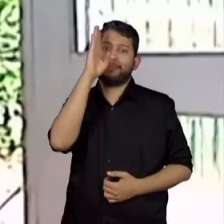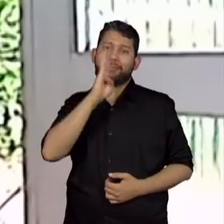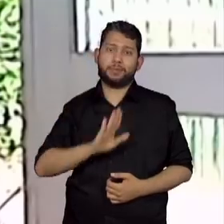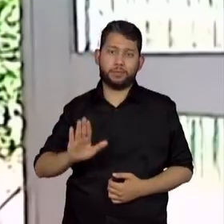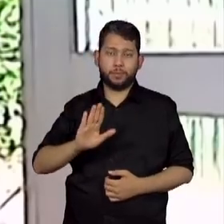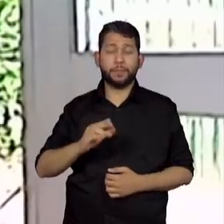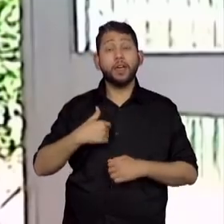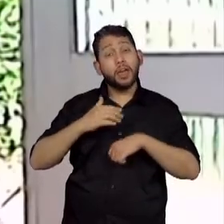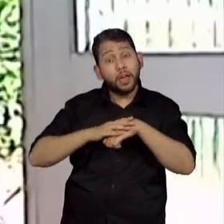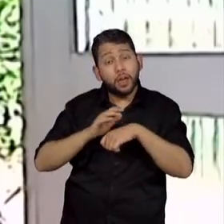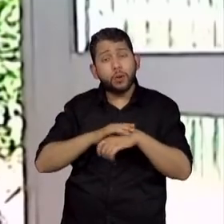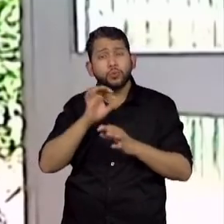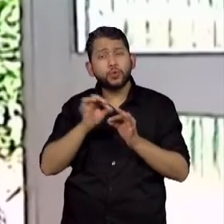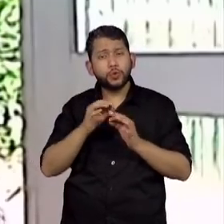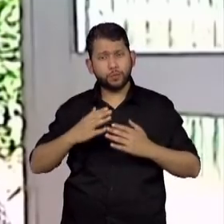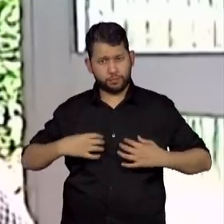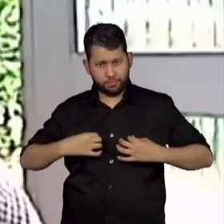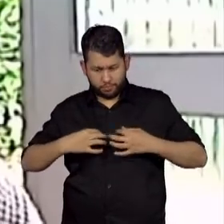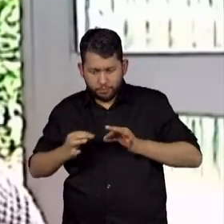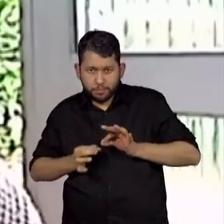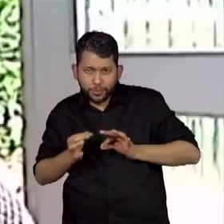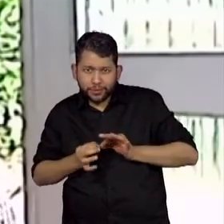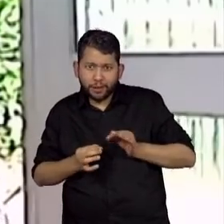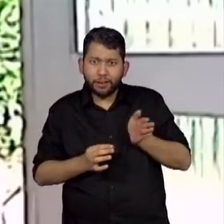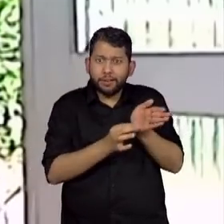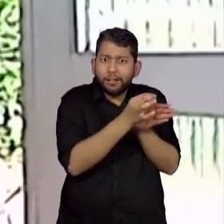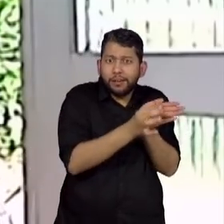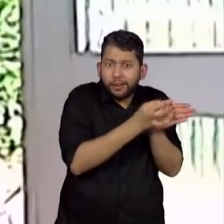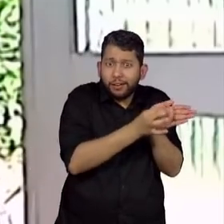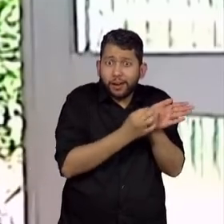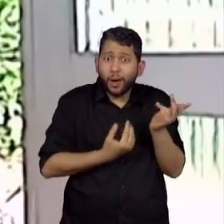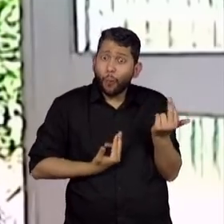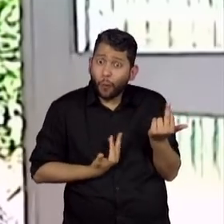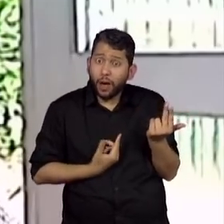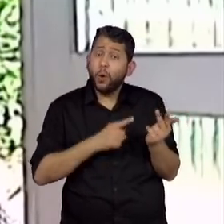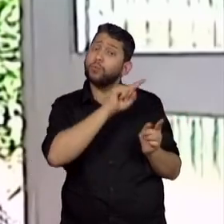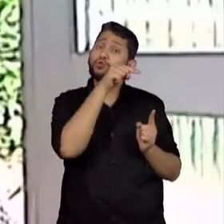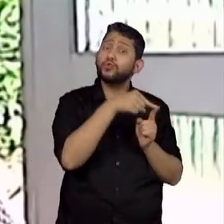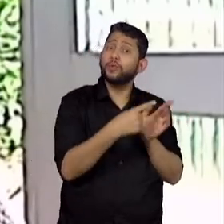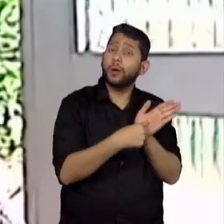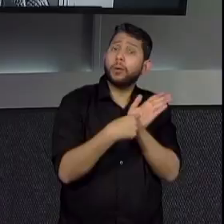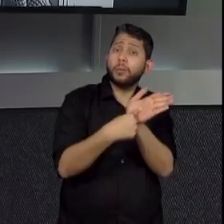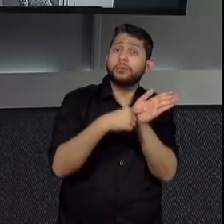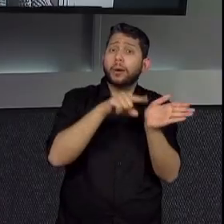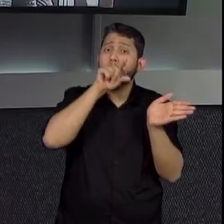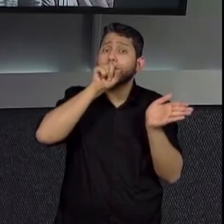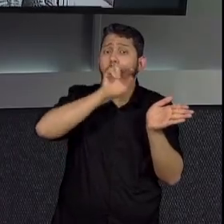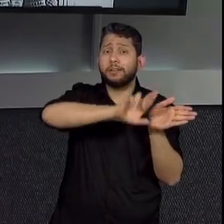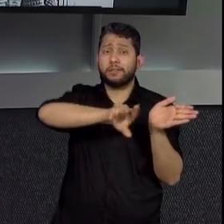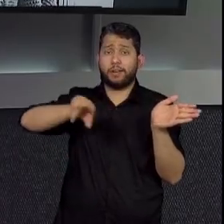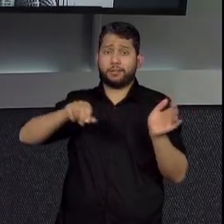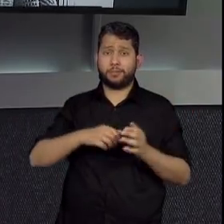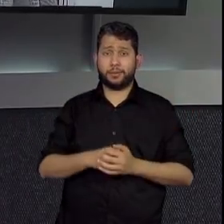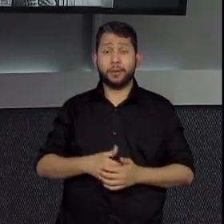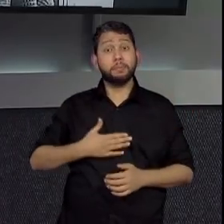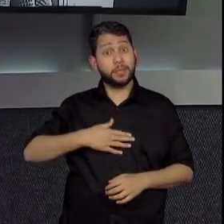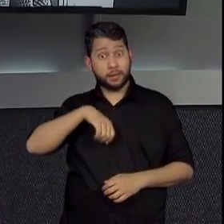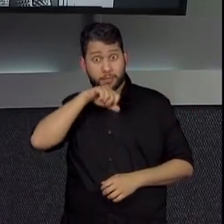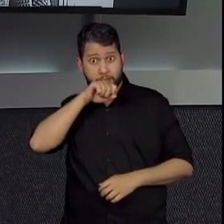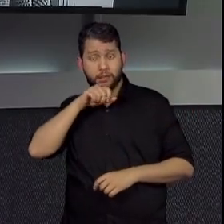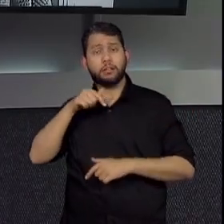dos bordados, é fazer a maior variedade possível de espécies brasileiras de pássaros. Minha mãe é artesã, meu